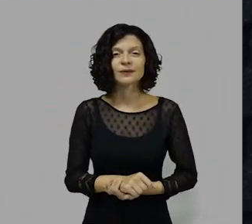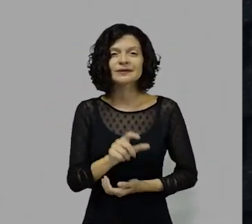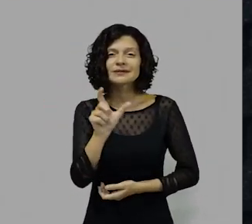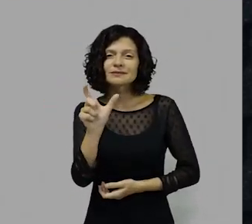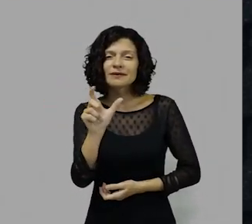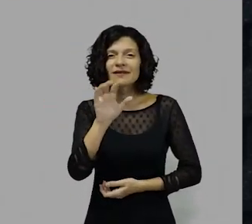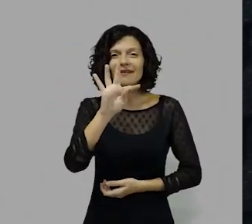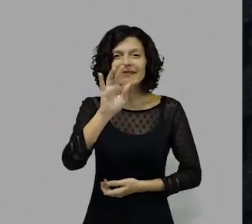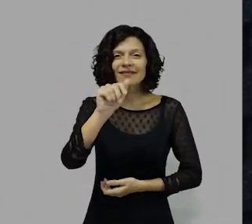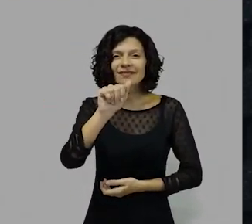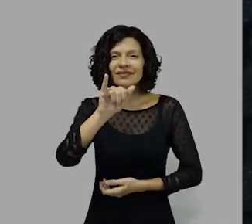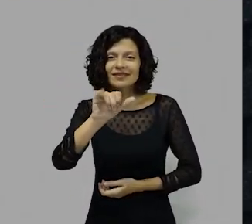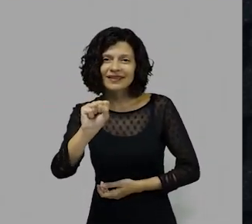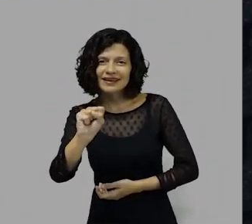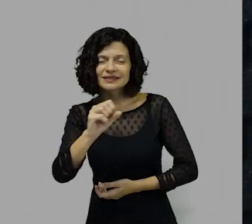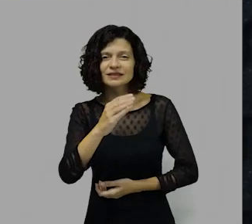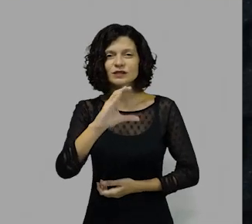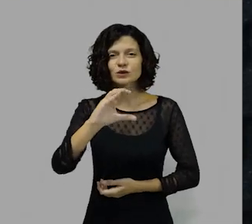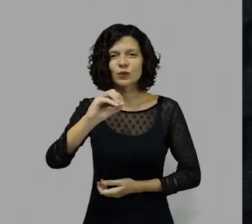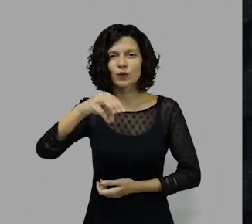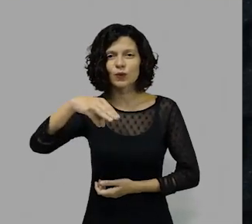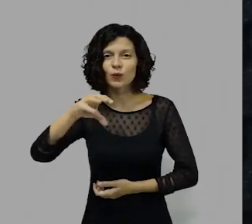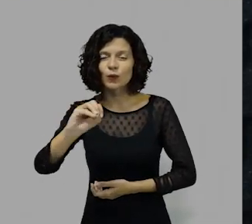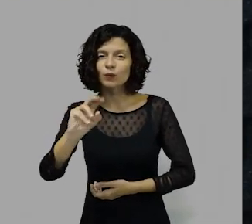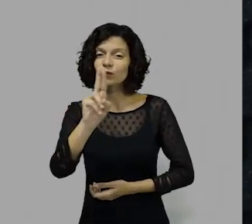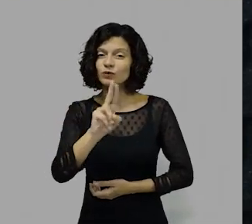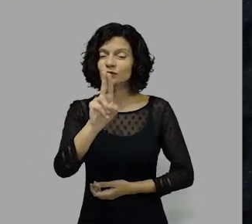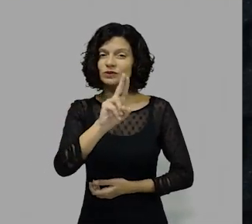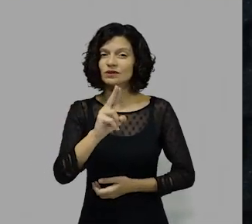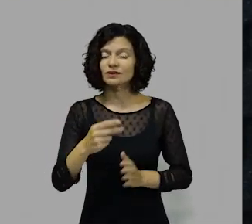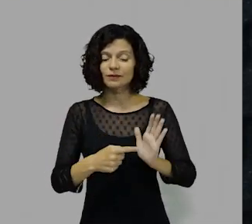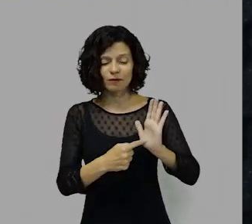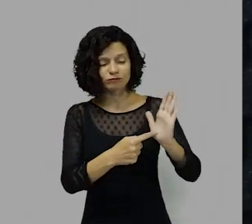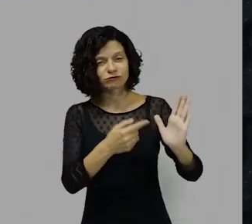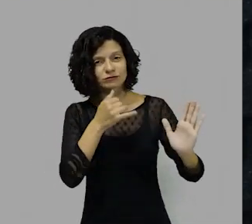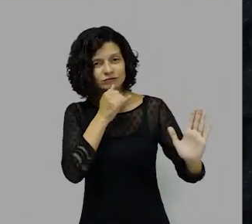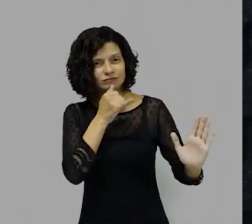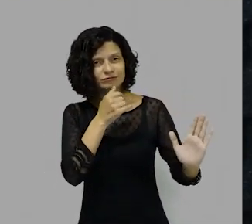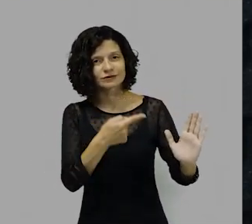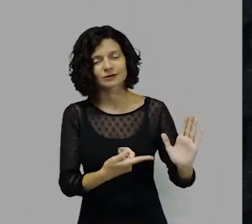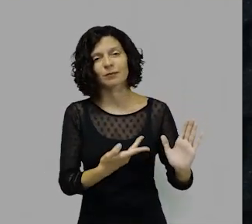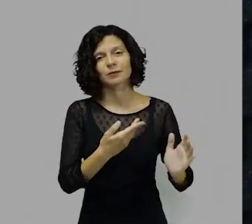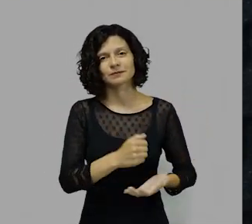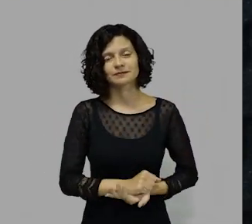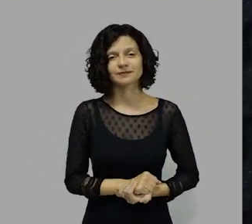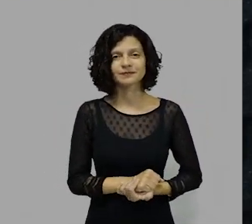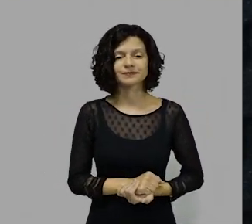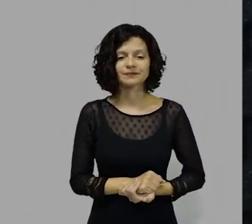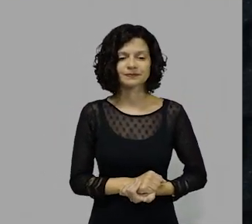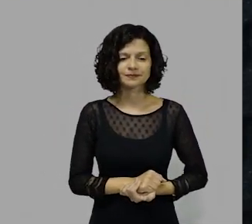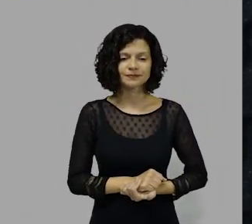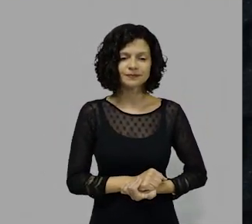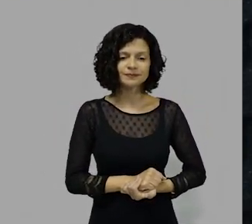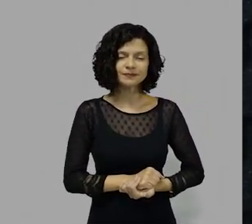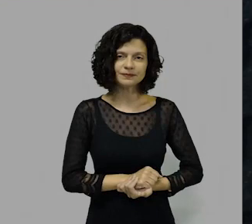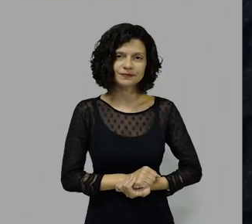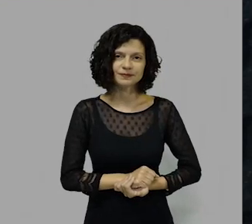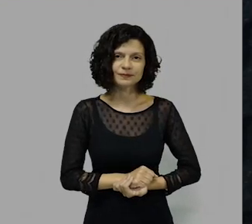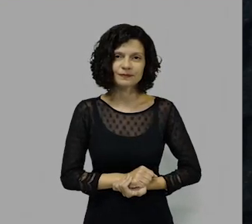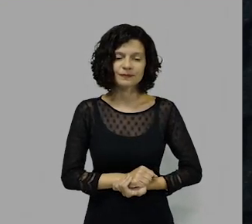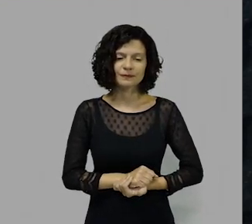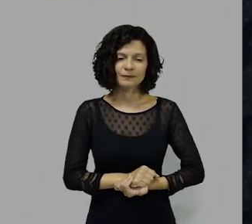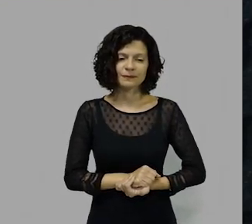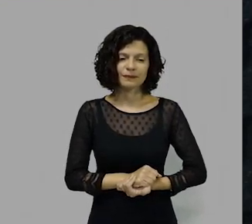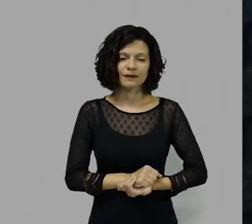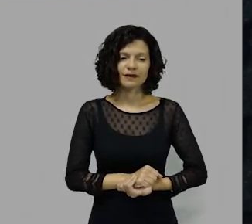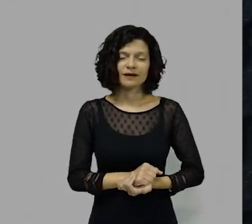usado para indicar exemplificação. In summary, em síntese, em suma, for a healthy